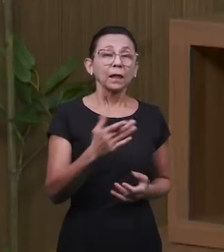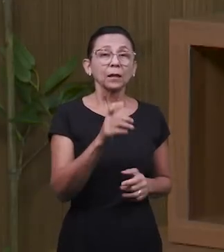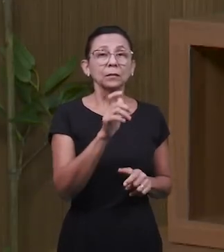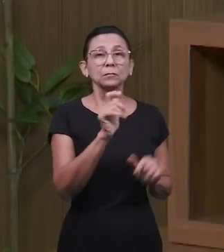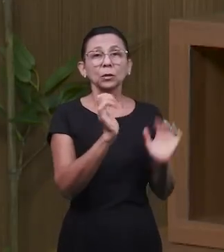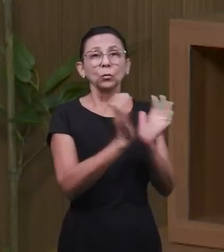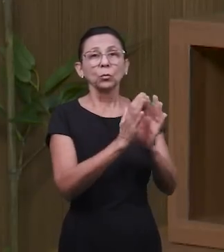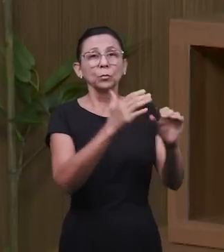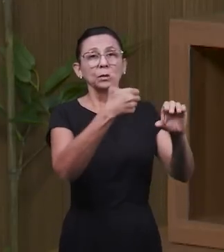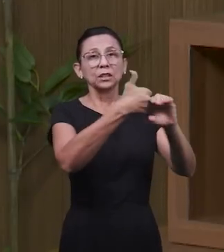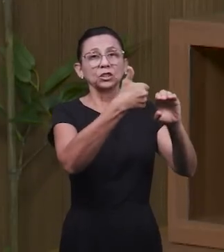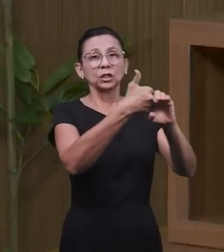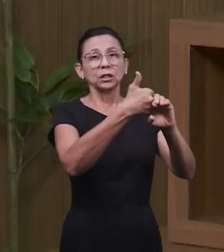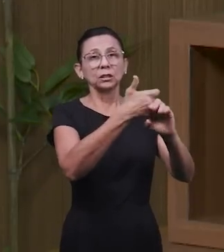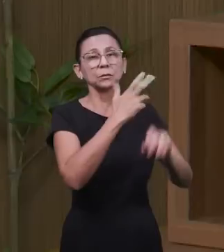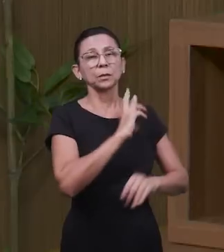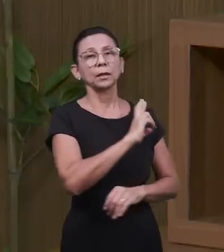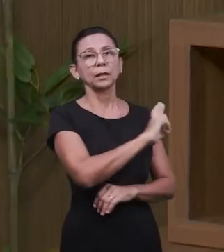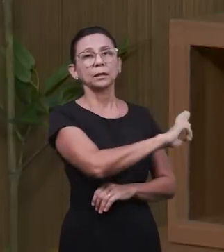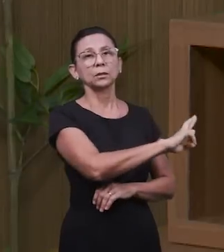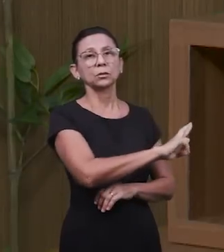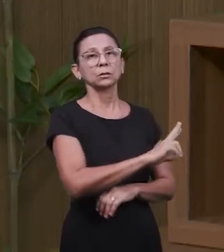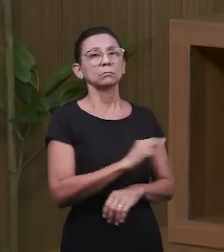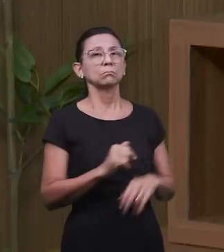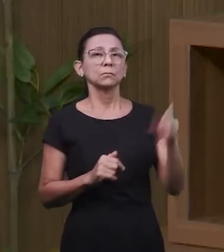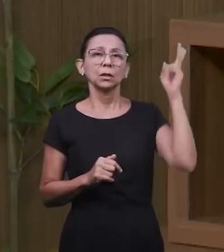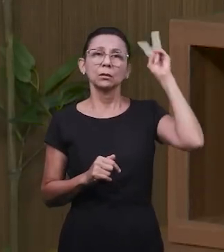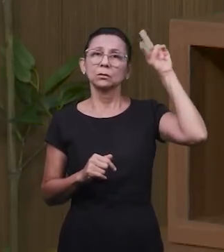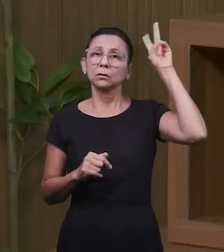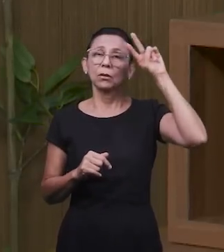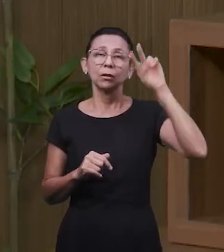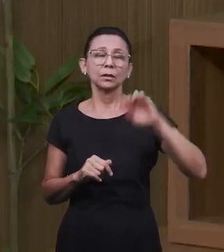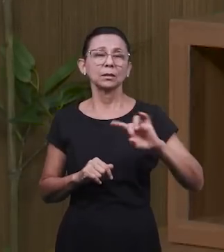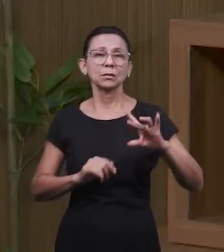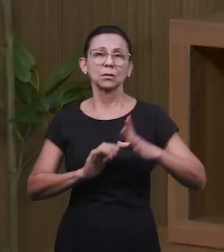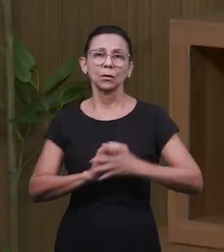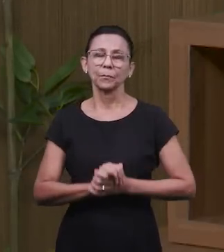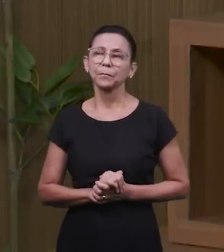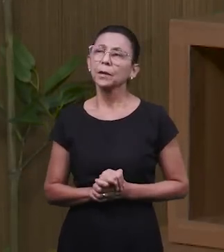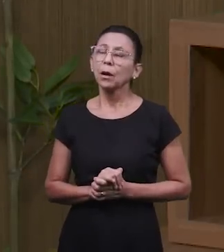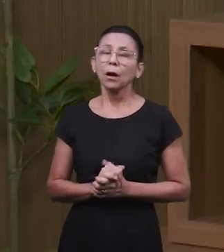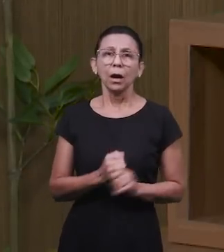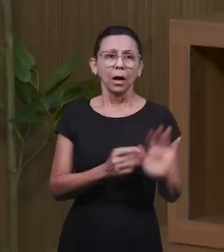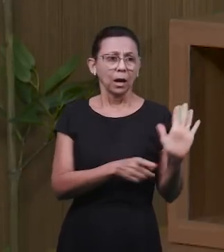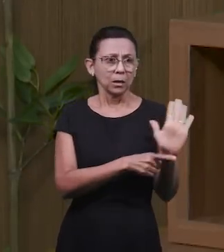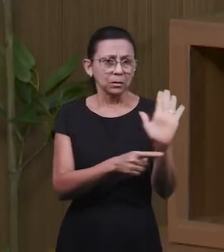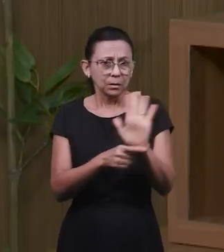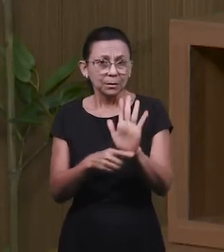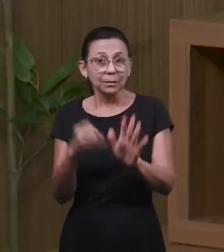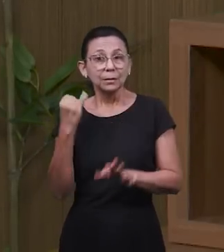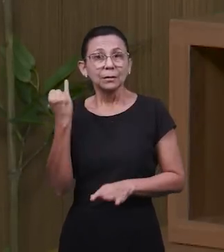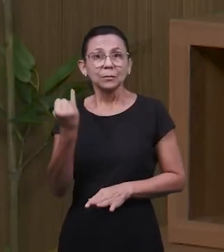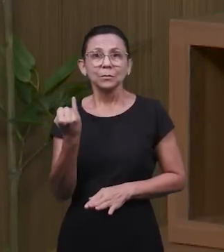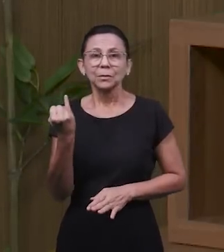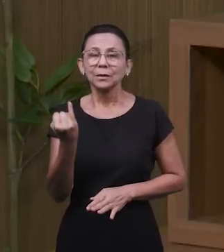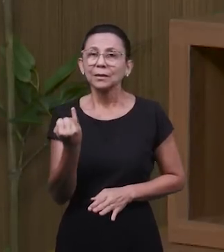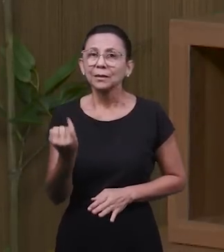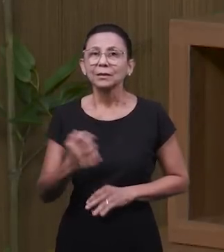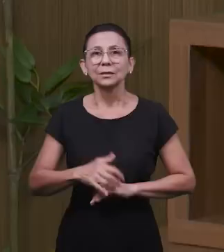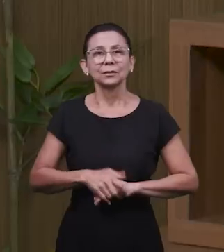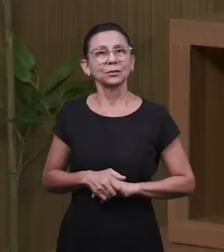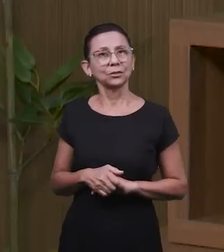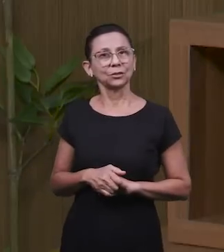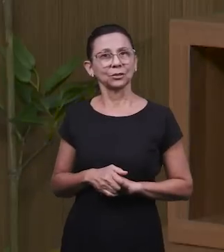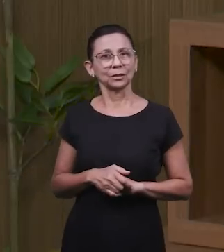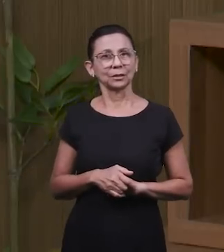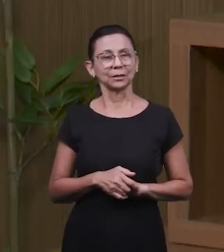aí é material. Aí eu vou ter de falar de caridade, que é importante, mas é muito menor. Porque